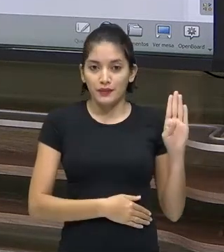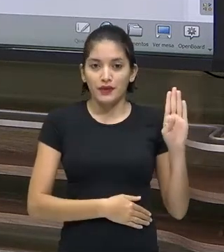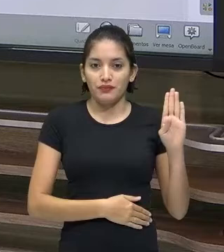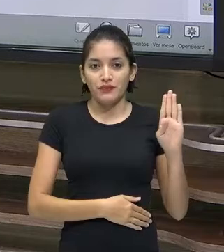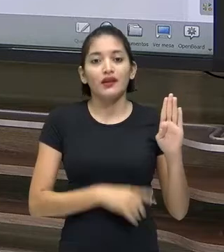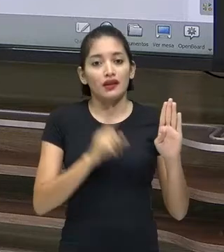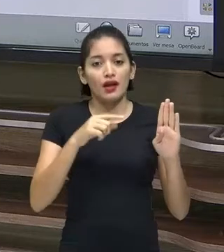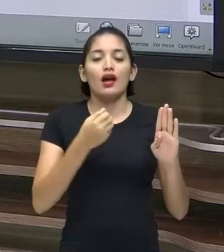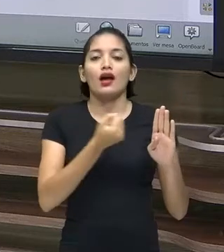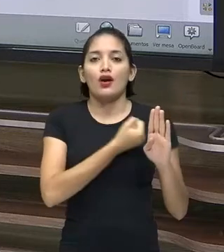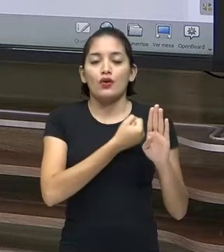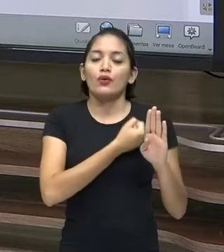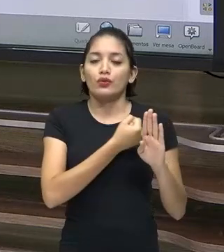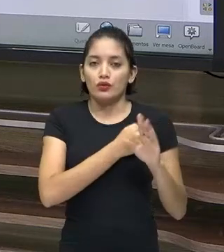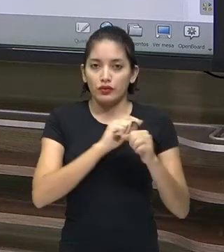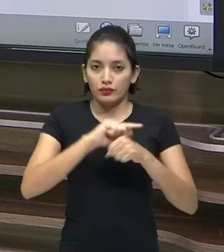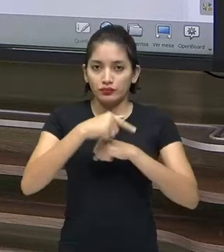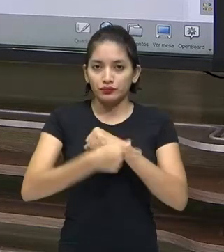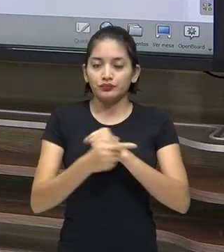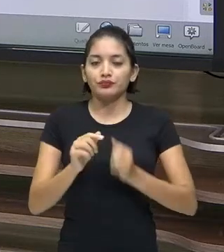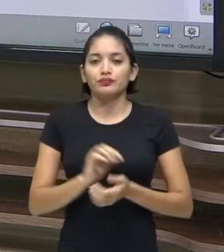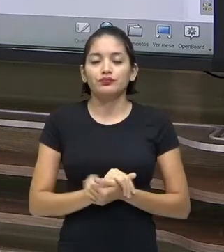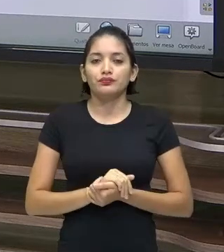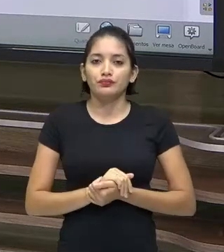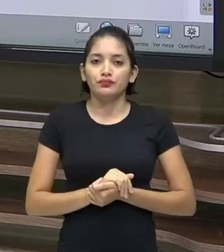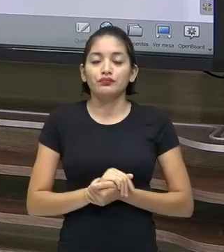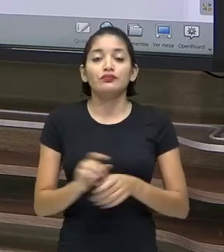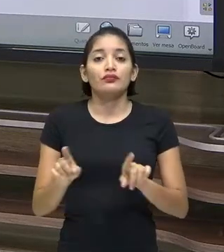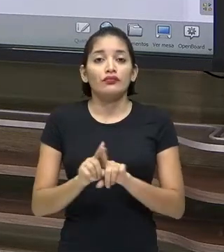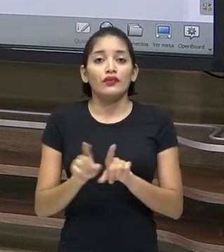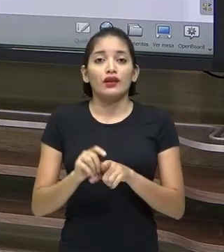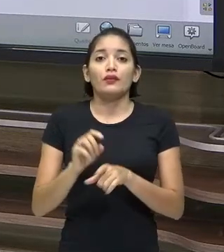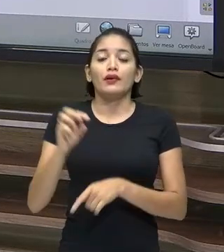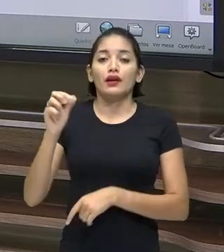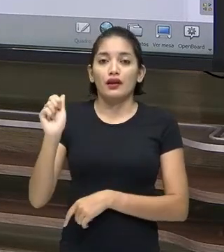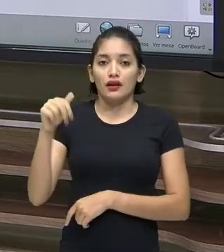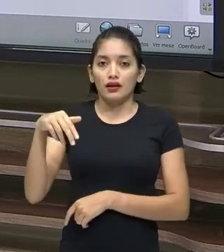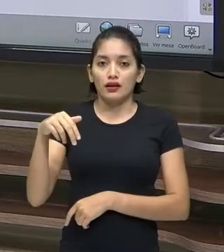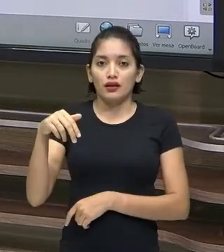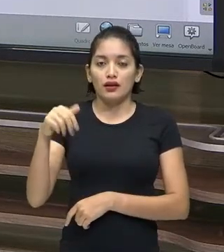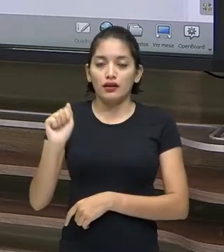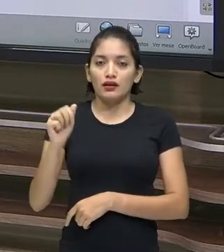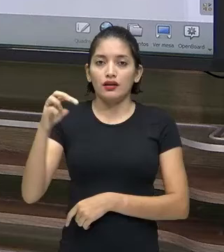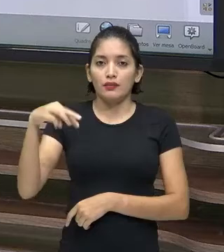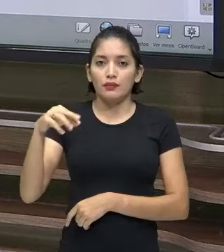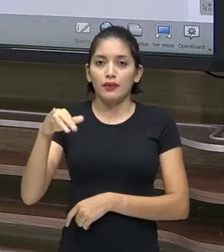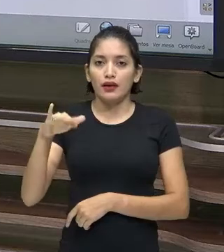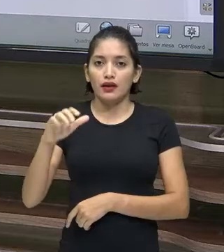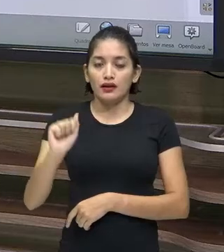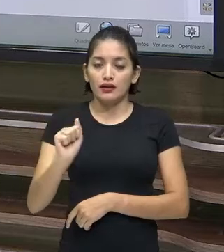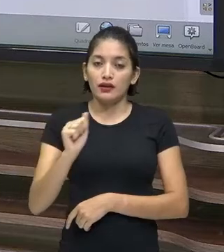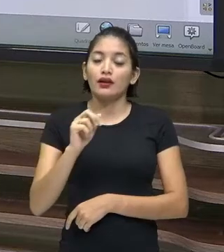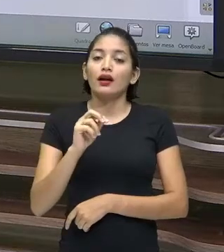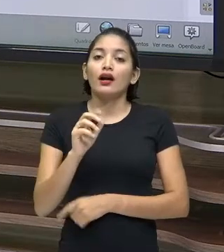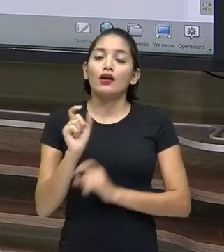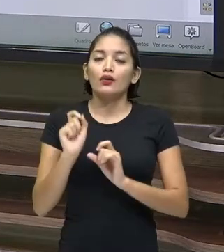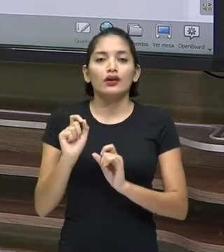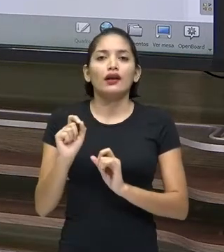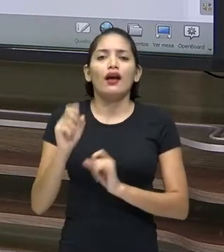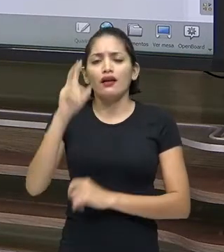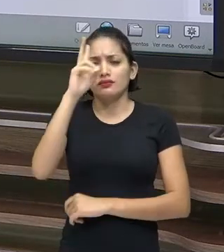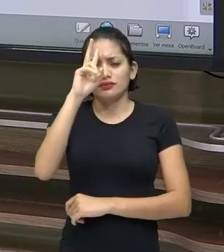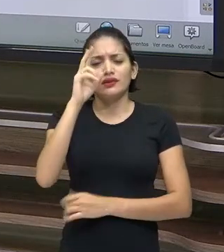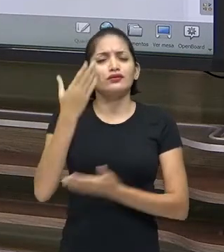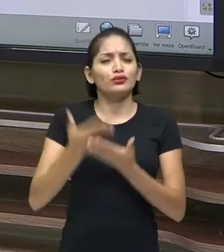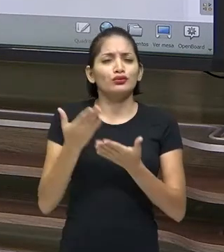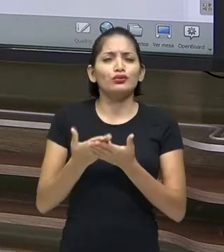atômico. Temos aqui a Ana Maria, que ela fala que o número atômico é simbolizado pela letra Z, que a gente observou aí na